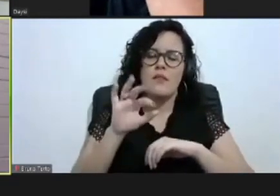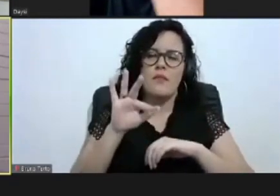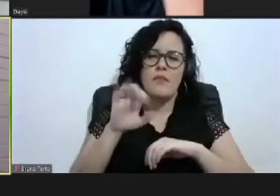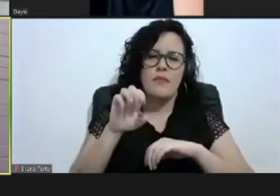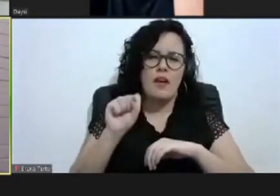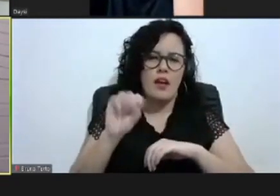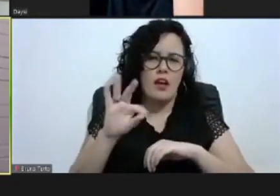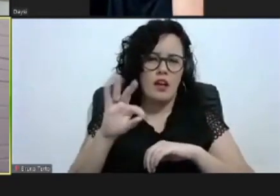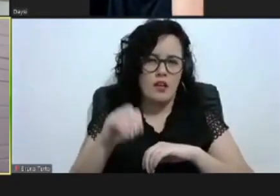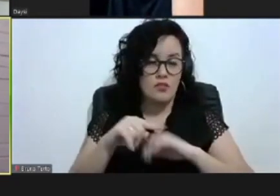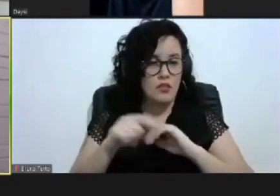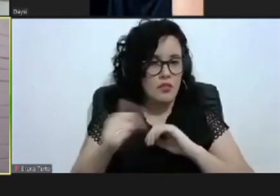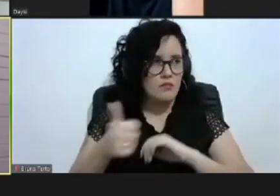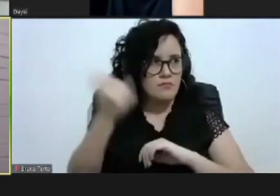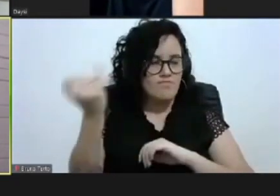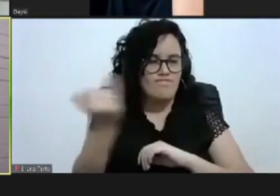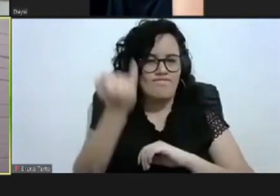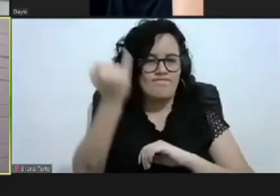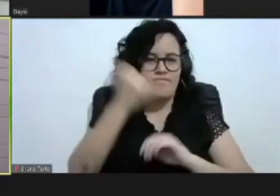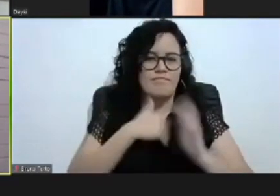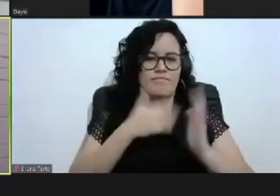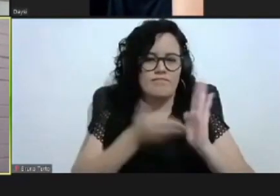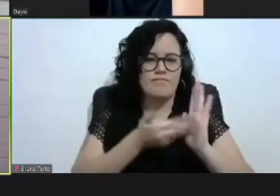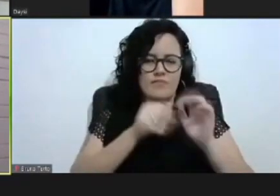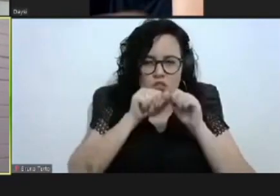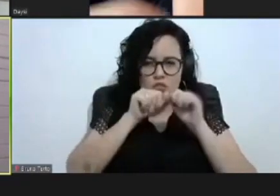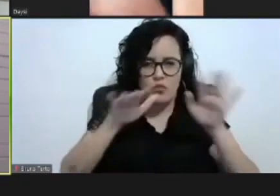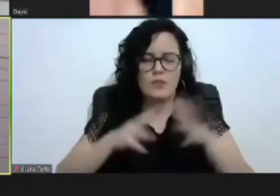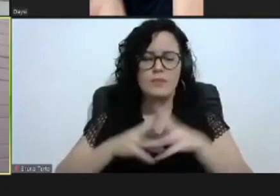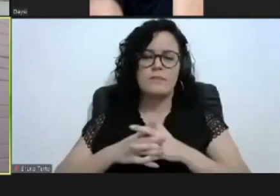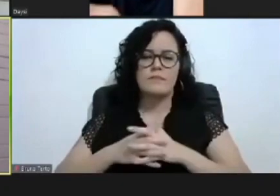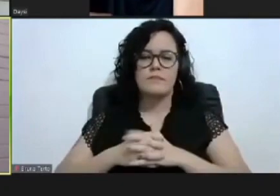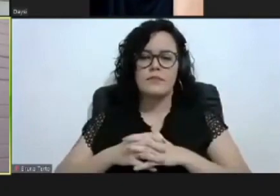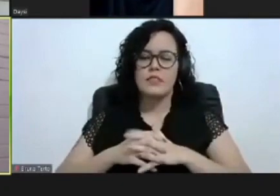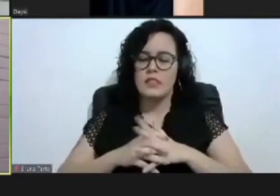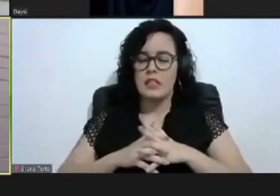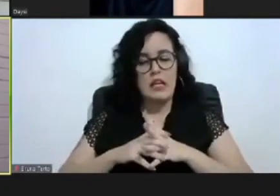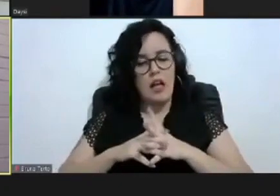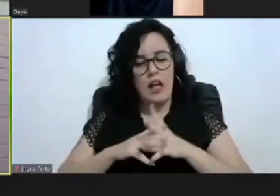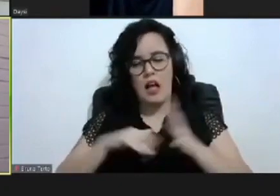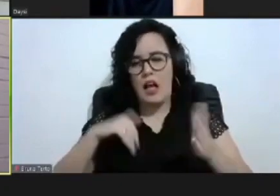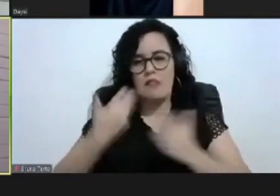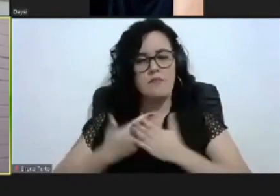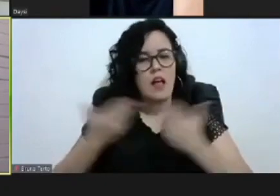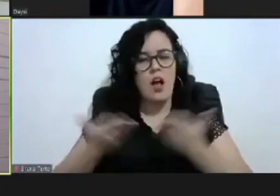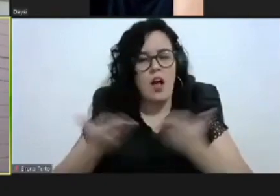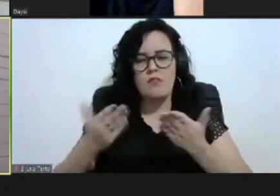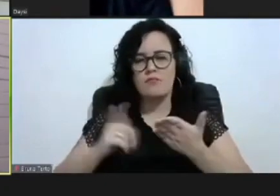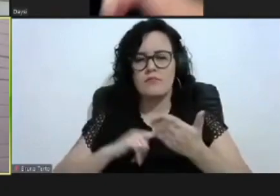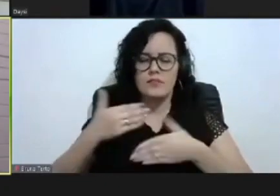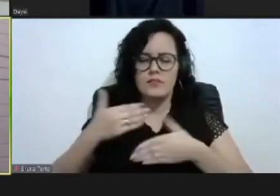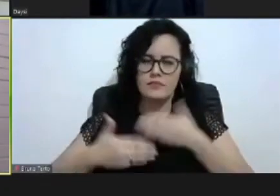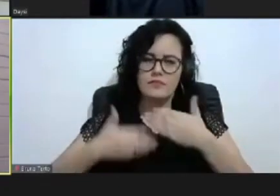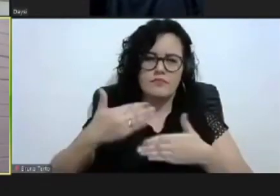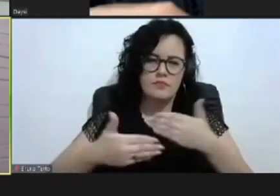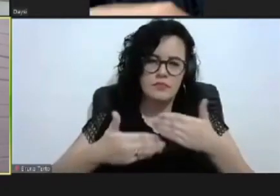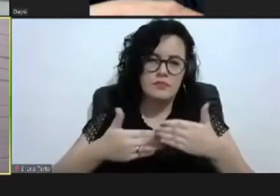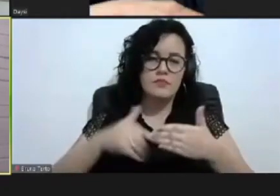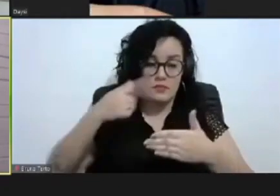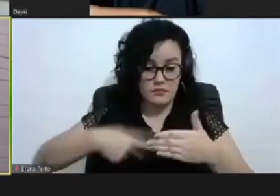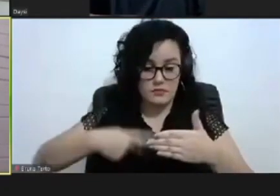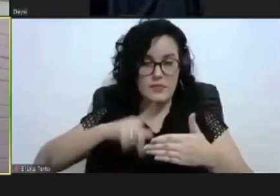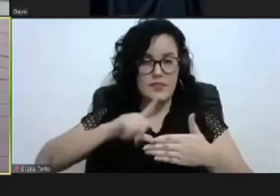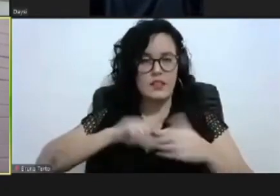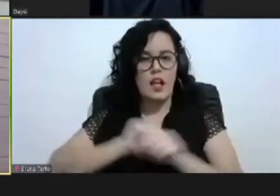coleção mais importante da Boitempo hoje. E a gente tem feito sempre esse caminho, quer dizer, assim, a Boitempo tem um lado muito claro,